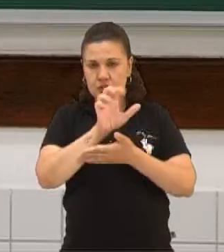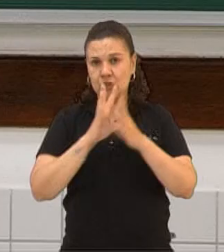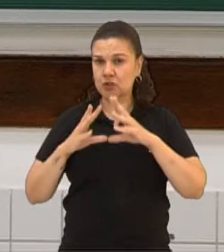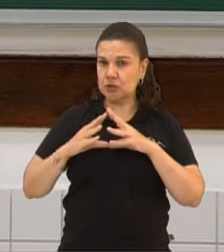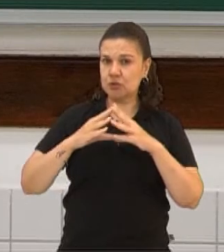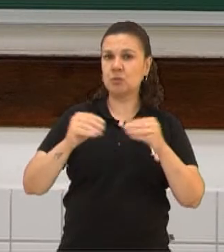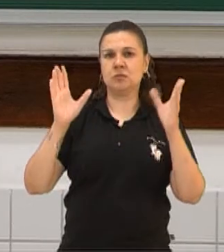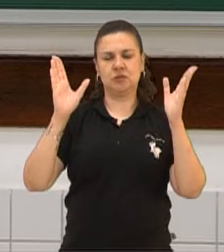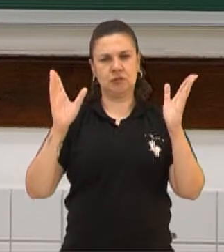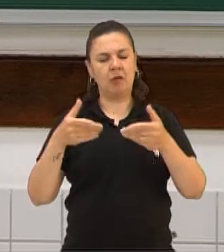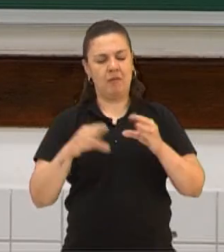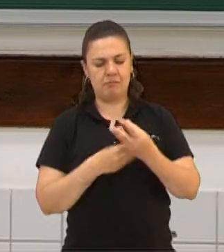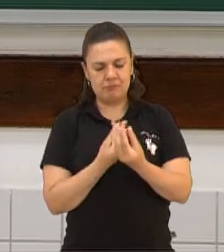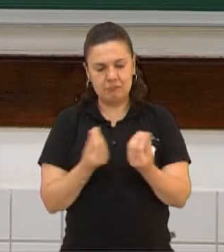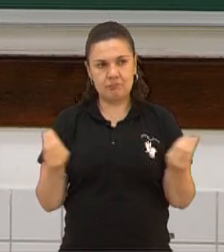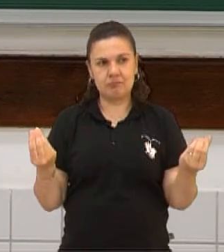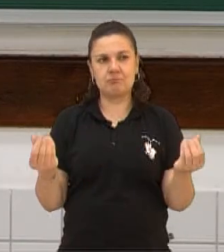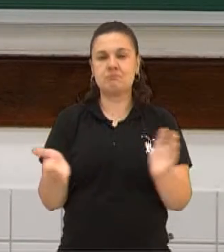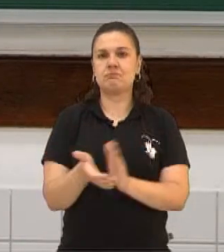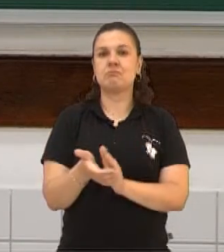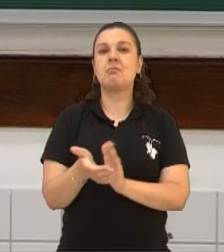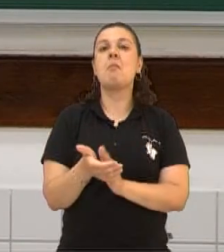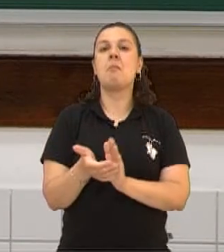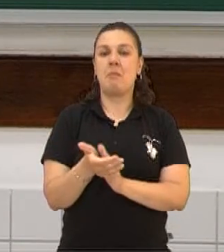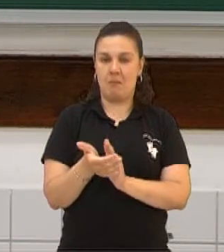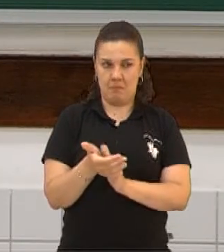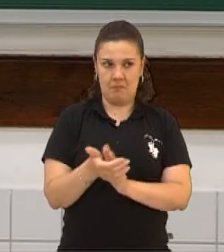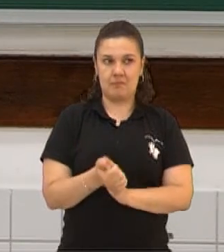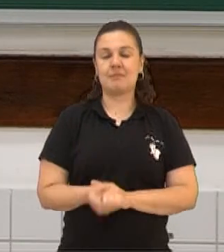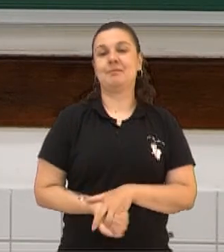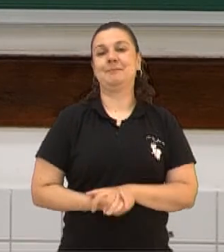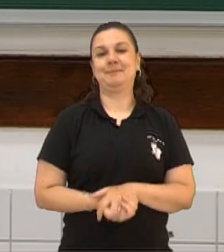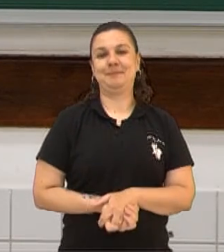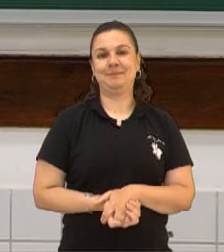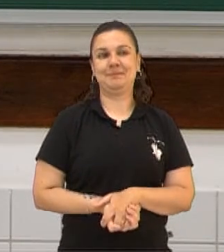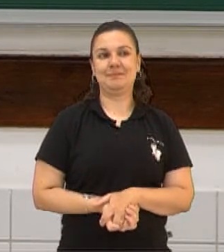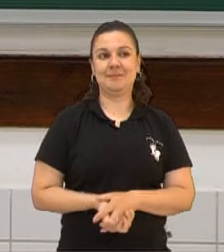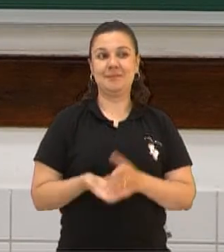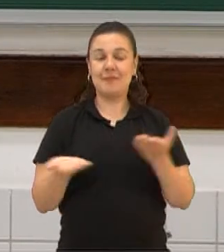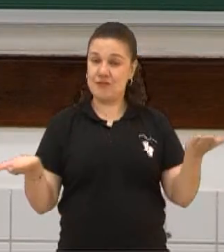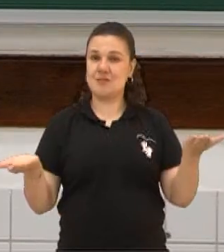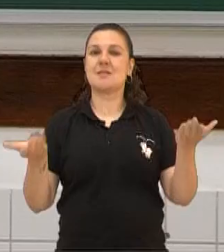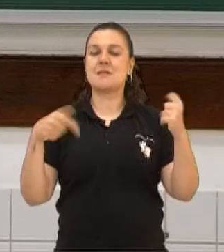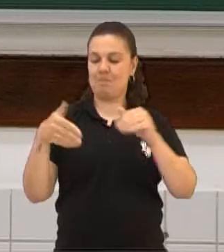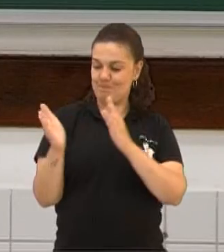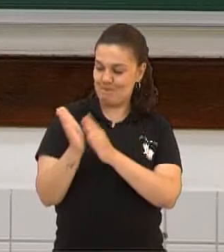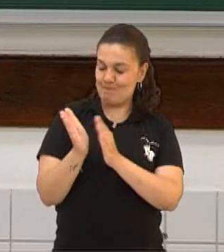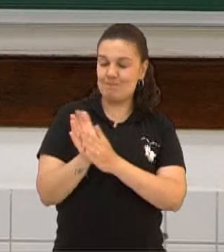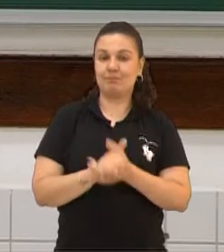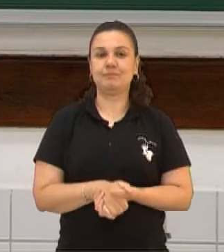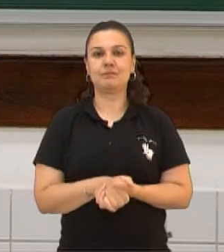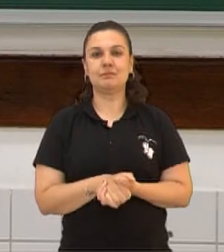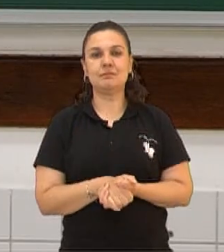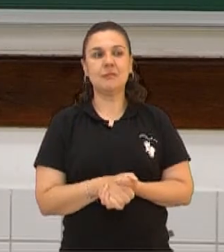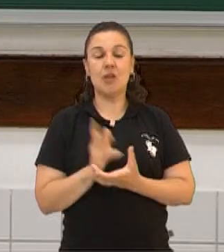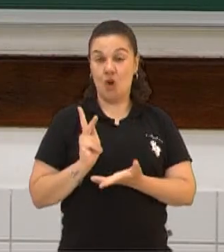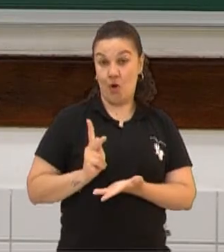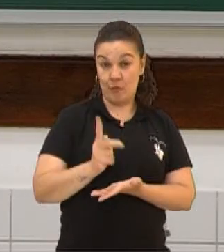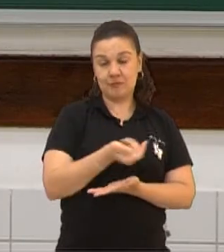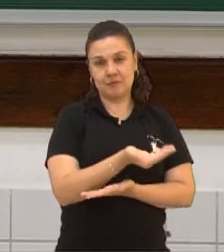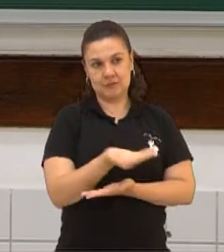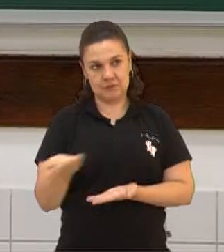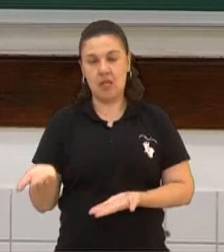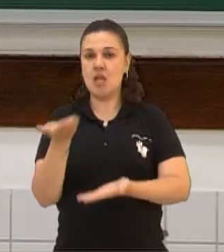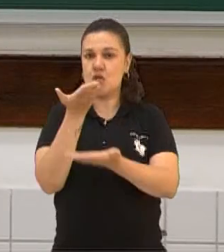todos vocês merecem, ó, uma salva de palmas. Vocês estão de parabéns. Continuem